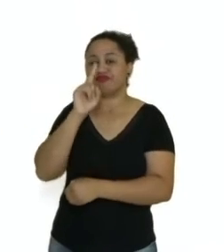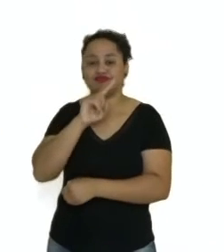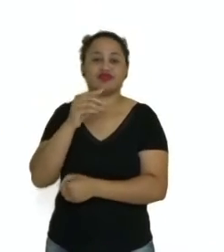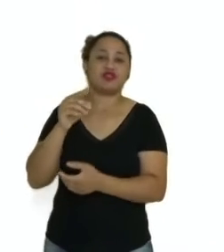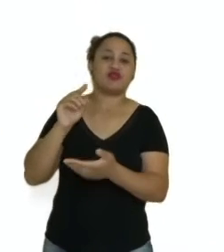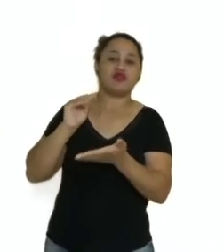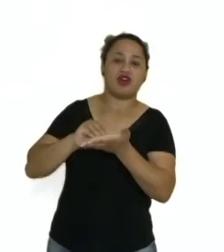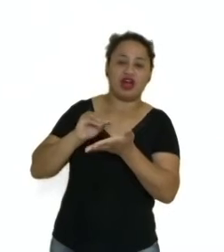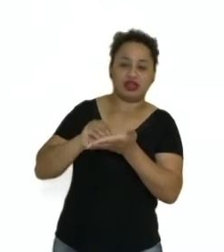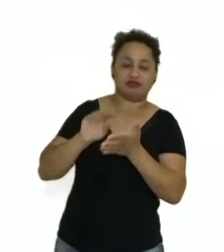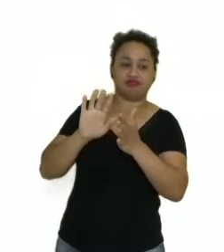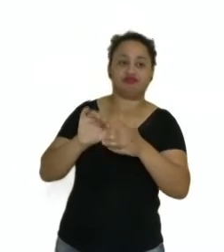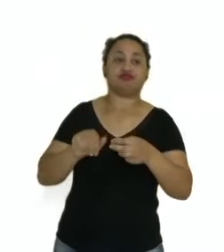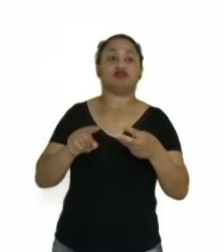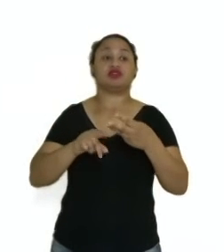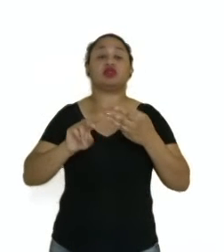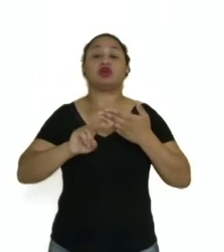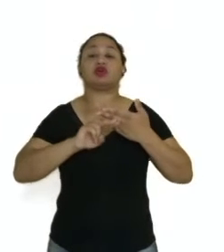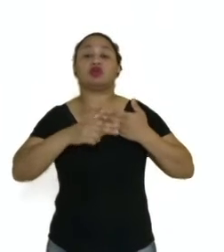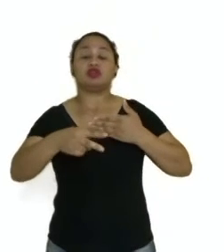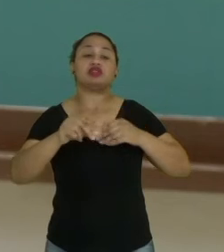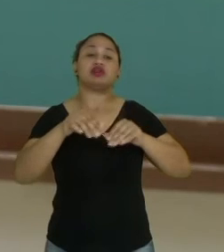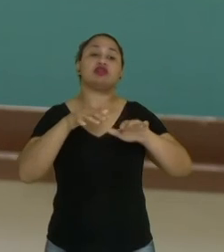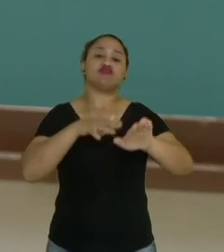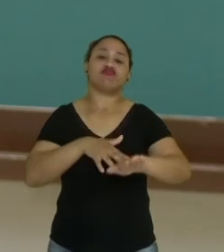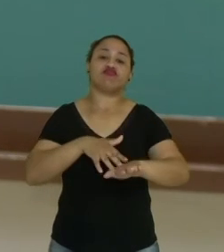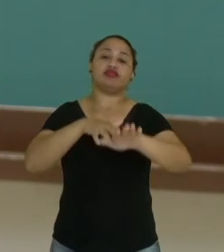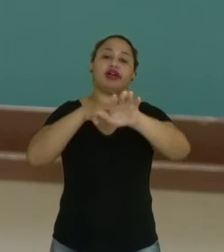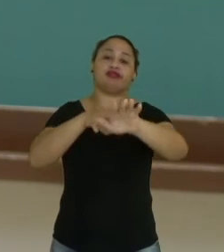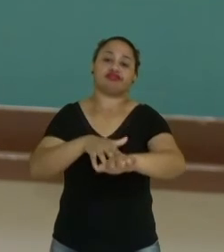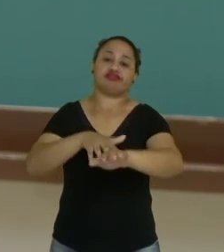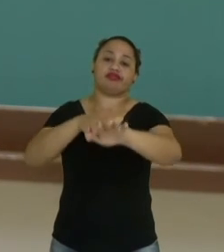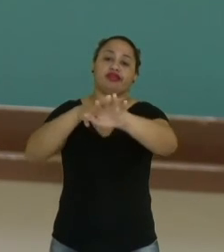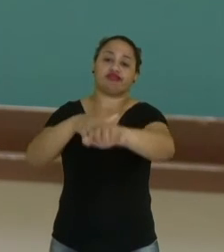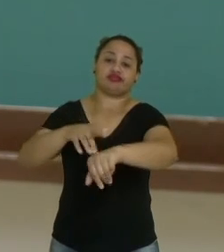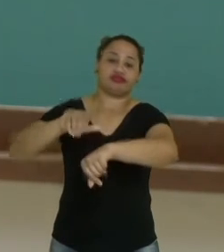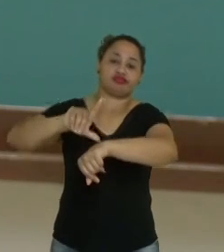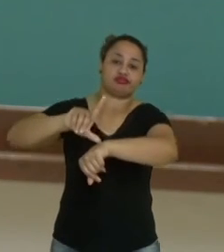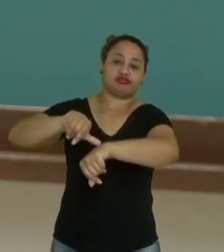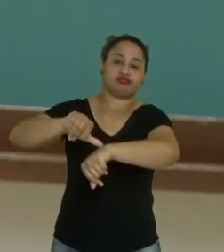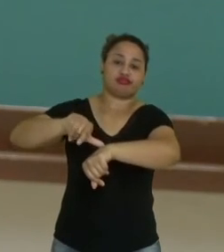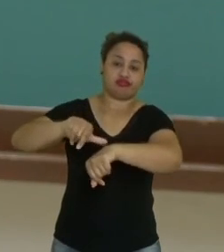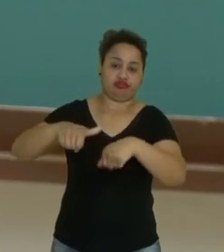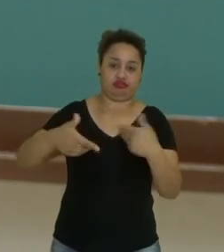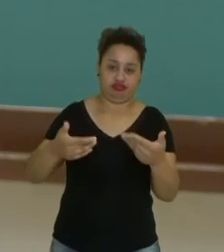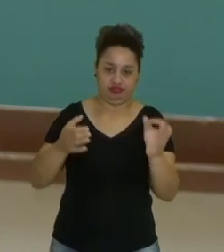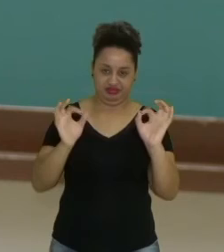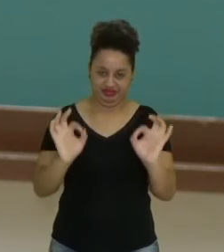Consequências: congestionamento, lentidão, atrasos. Ok?